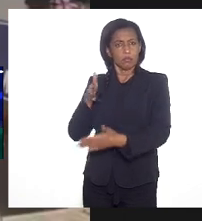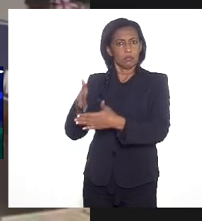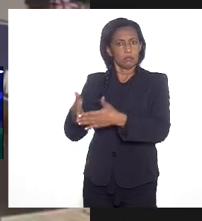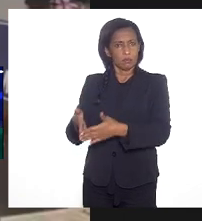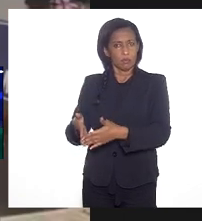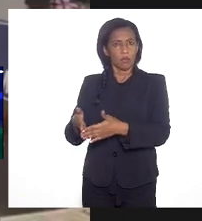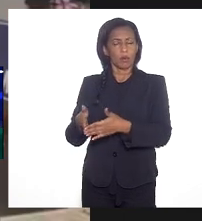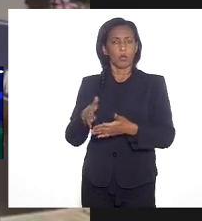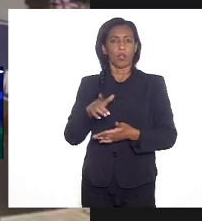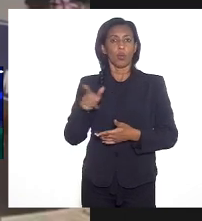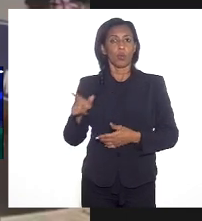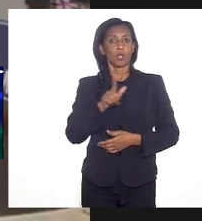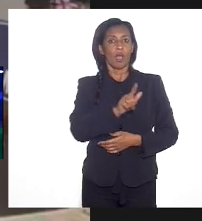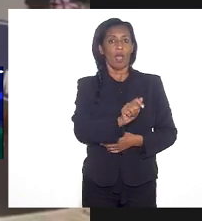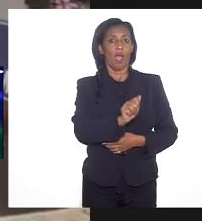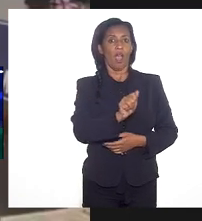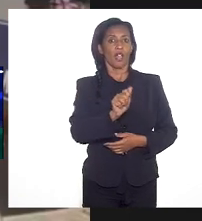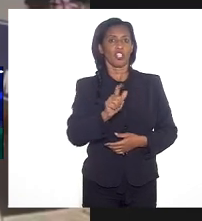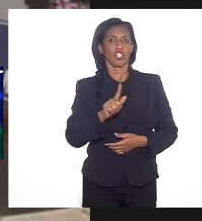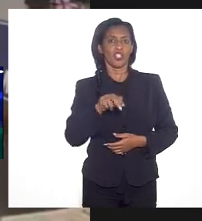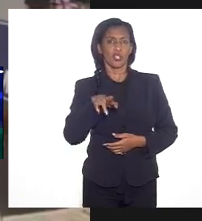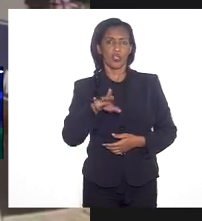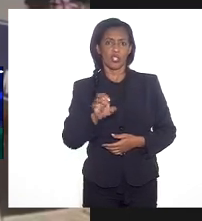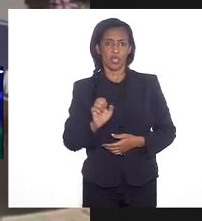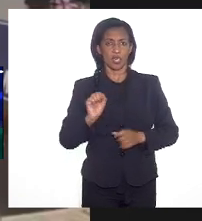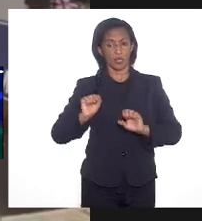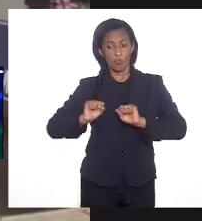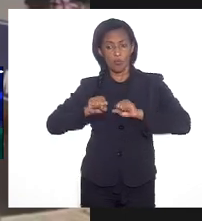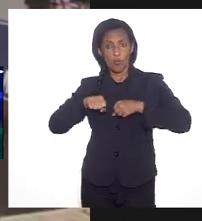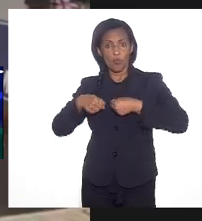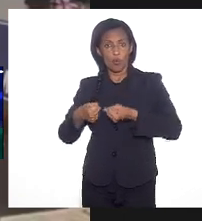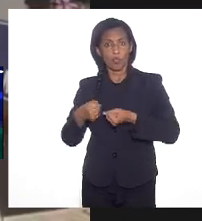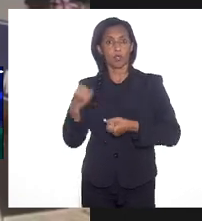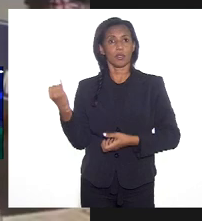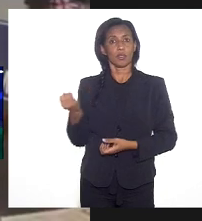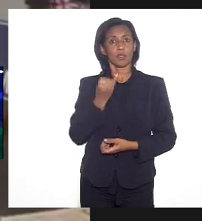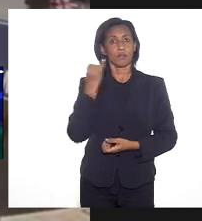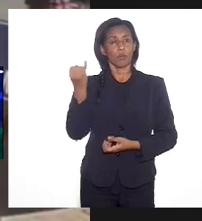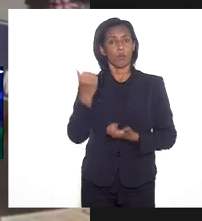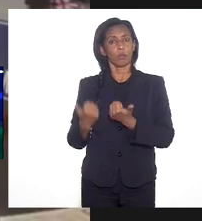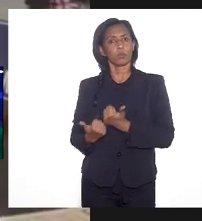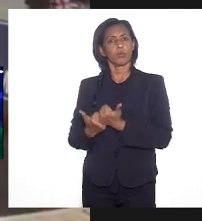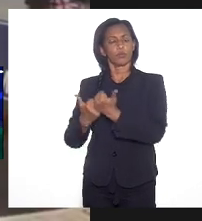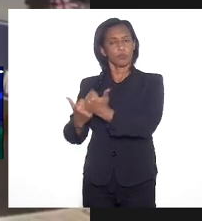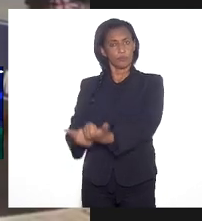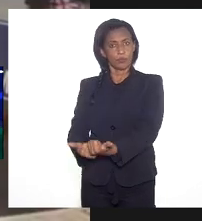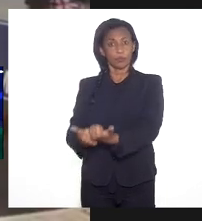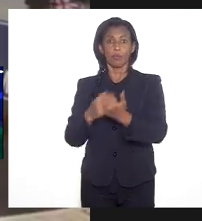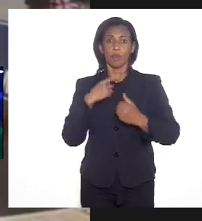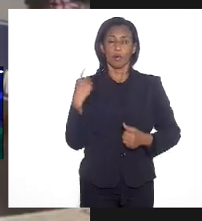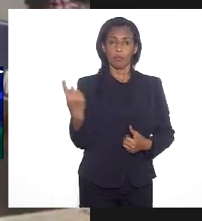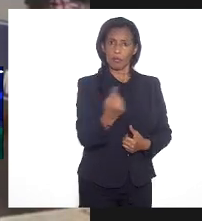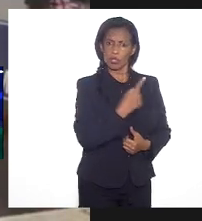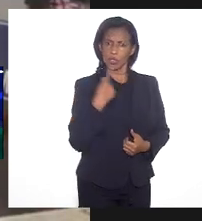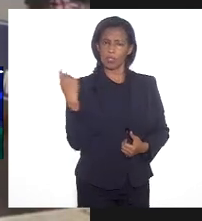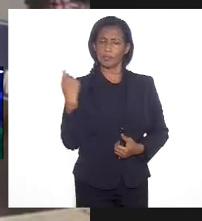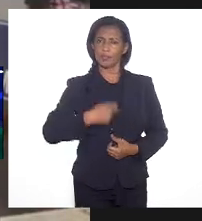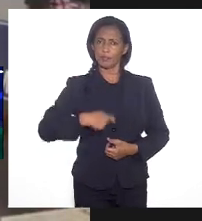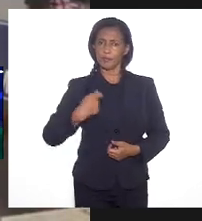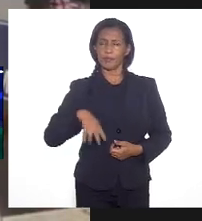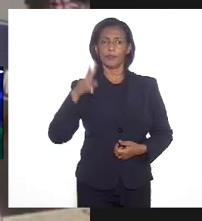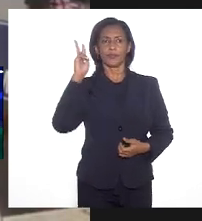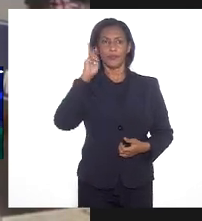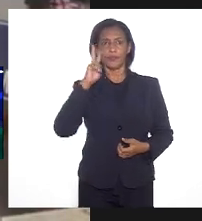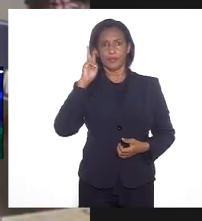os agentes se tornam forças importantes no auxílio, mas nós precisamos lembrar